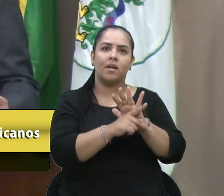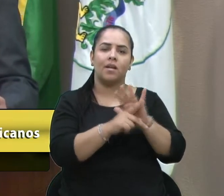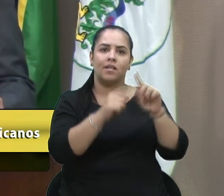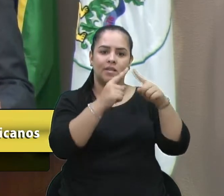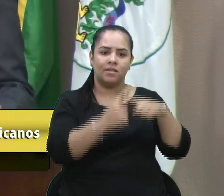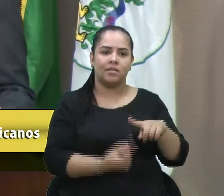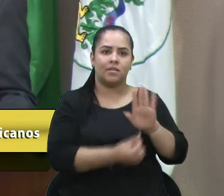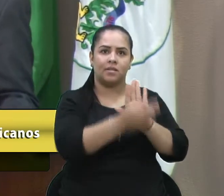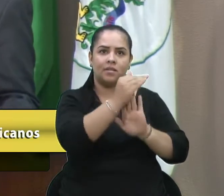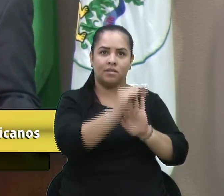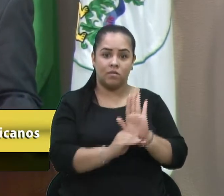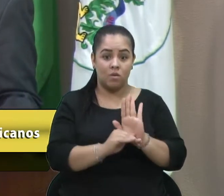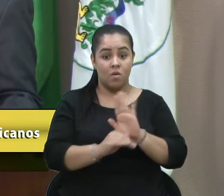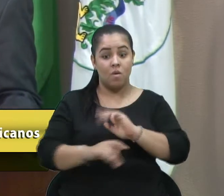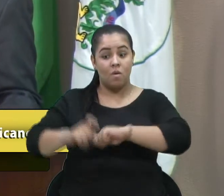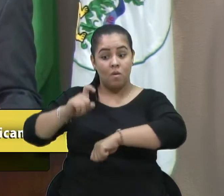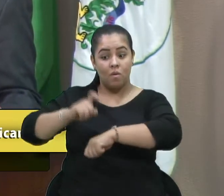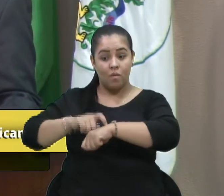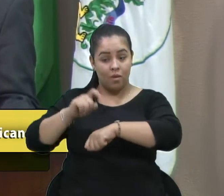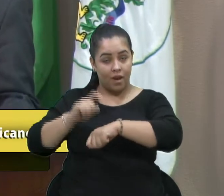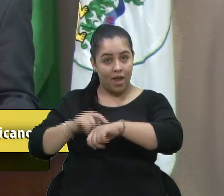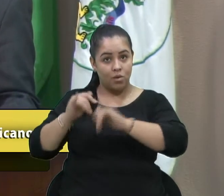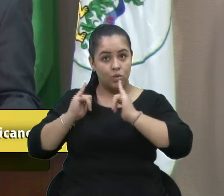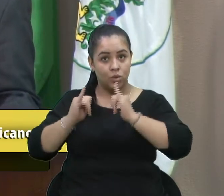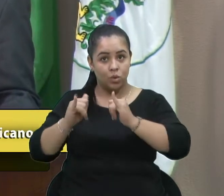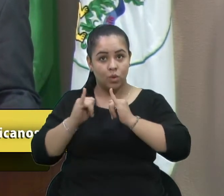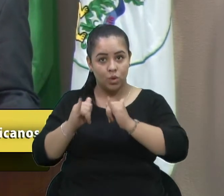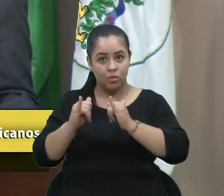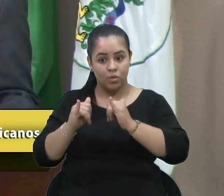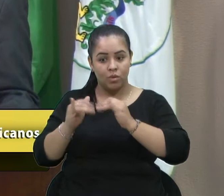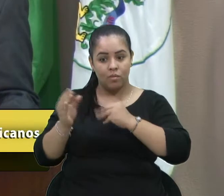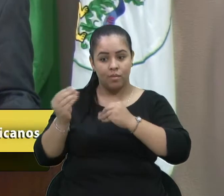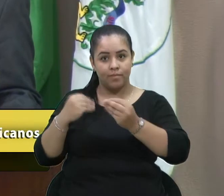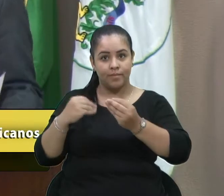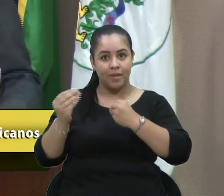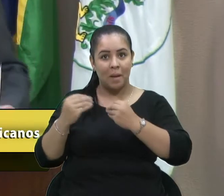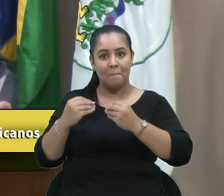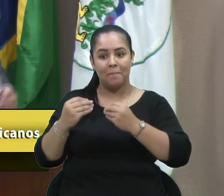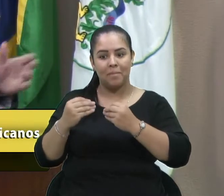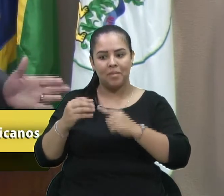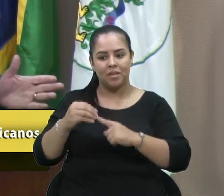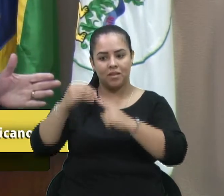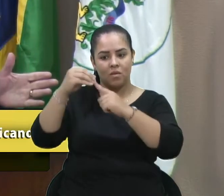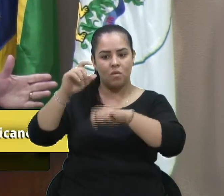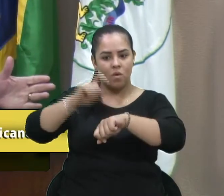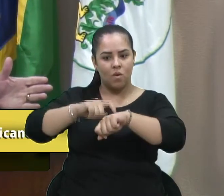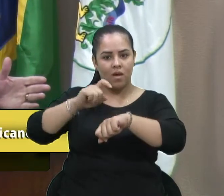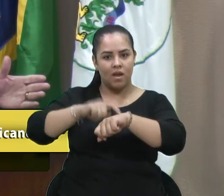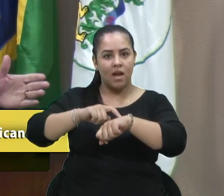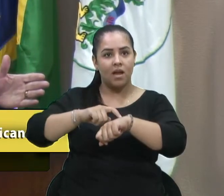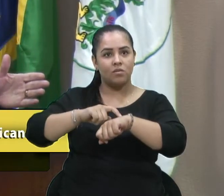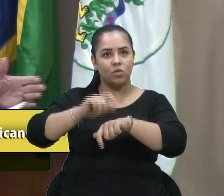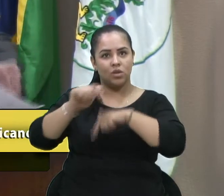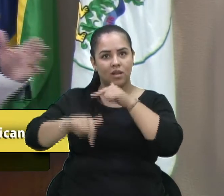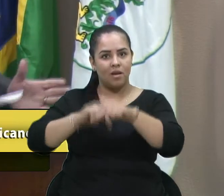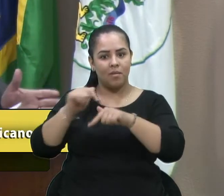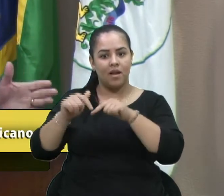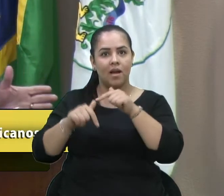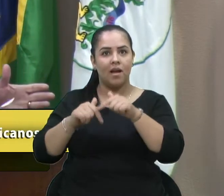com mais flexibilidade, principalmente nos horários de pico. aonde acontece, vereadora Marisol,